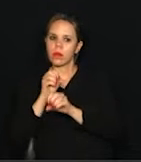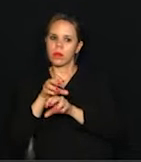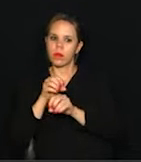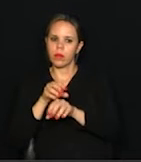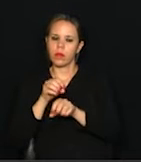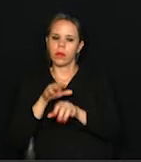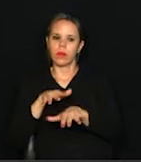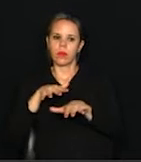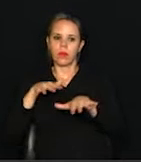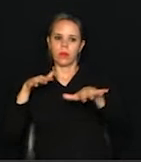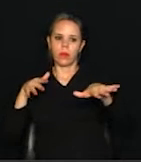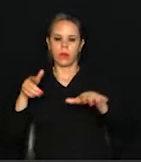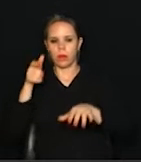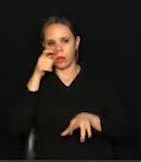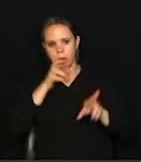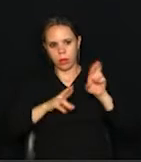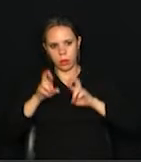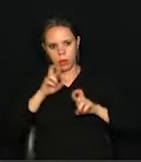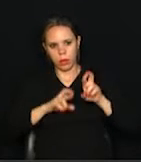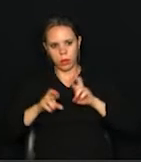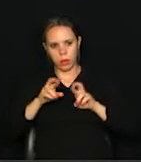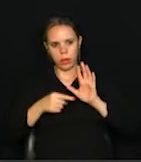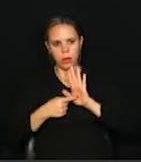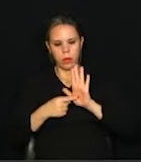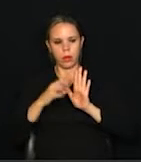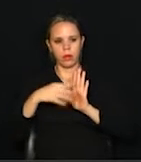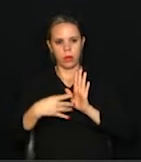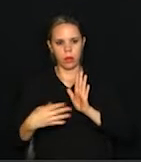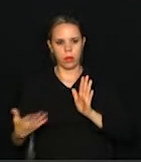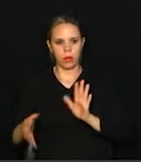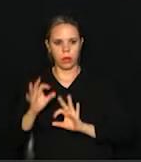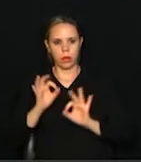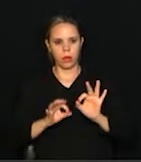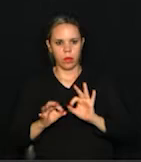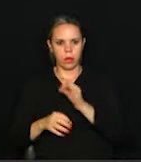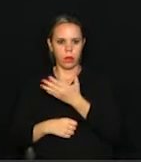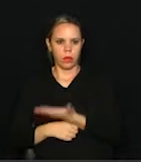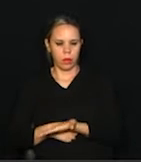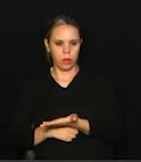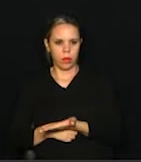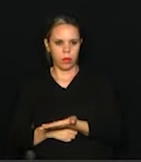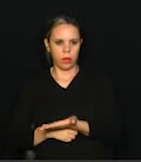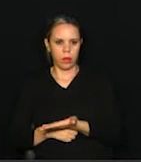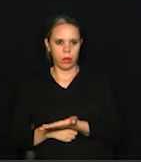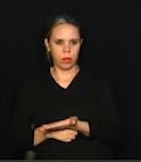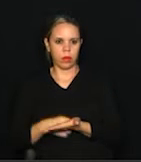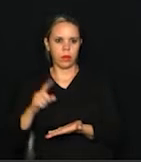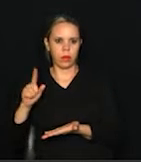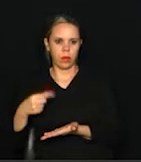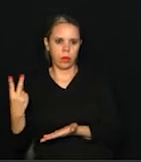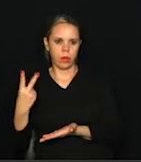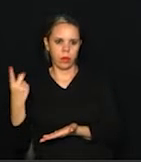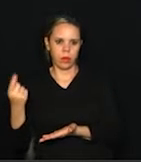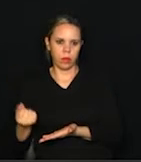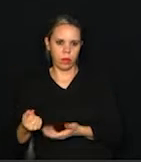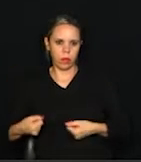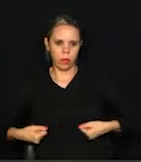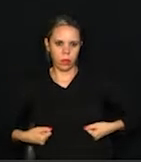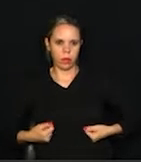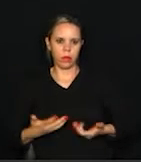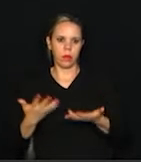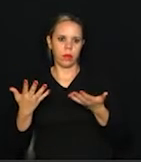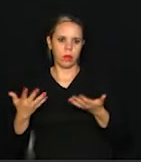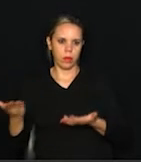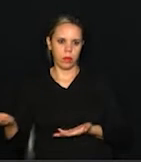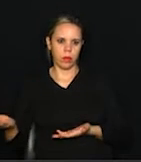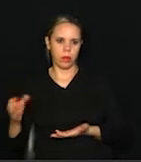trânsito, fiscalização, sinalização, planejamento. Então, esses foram os valores dos gastos